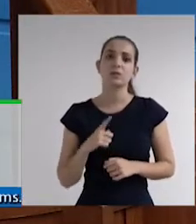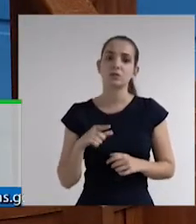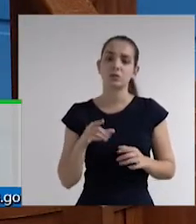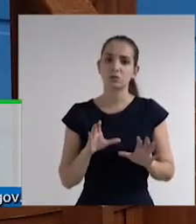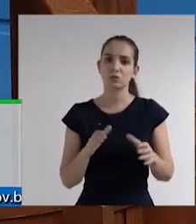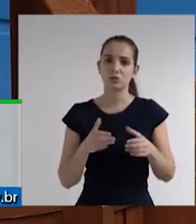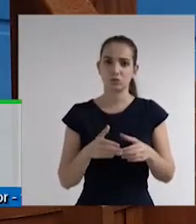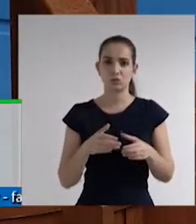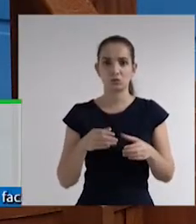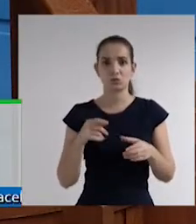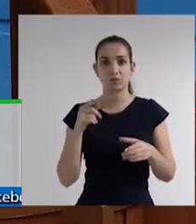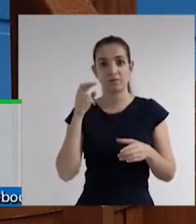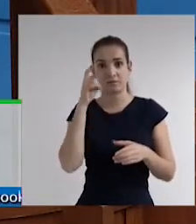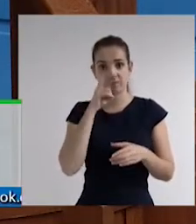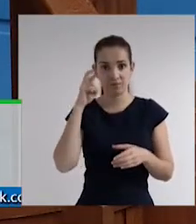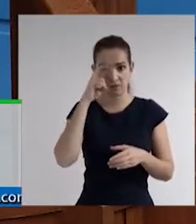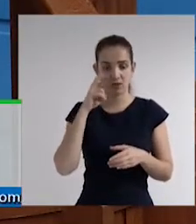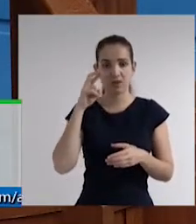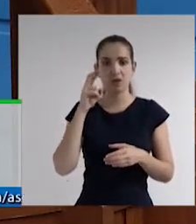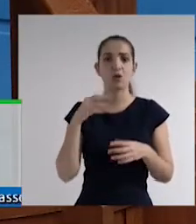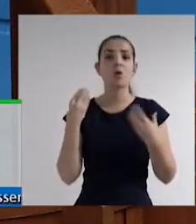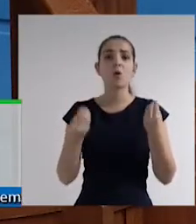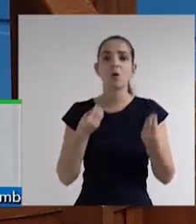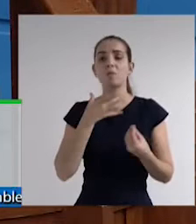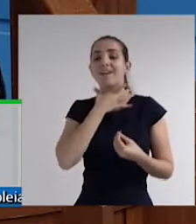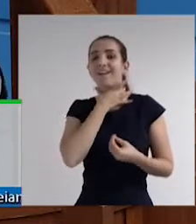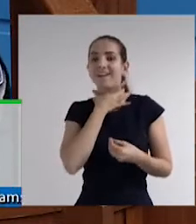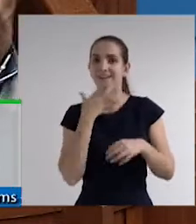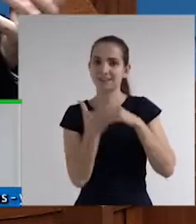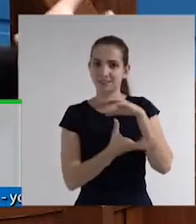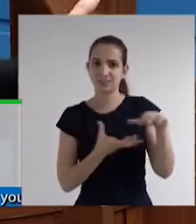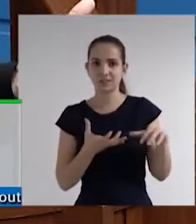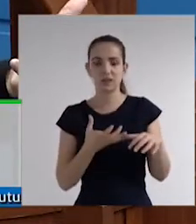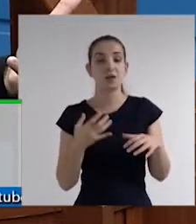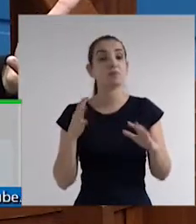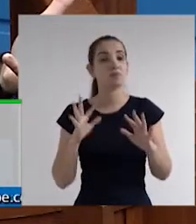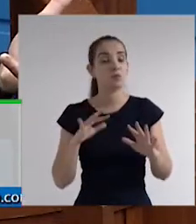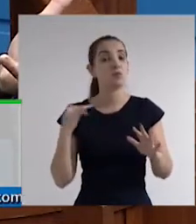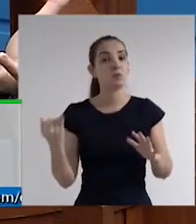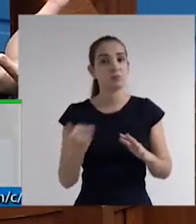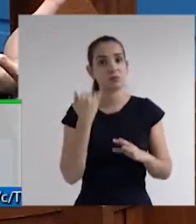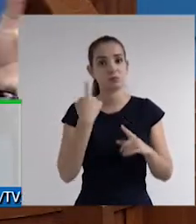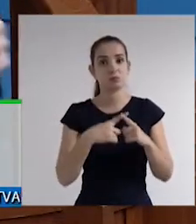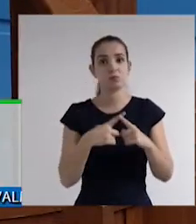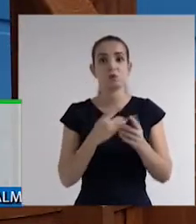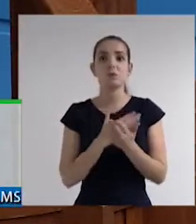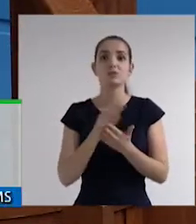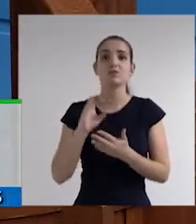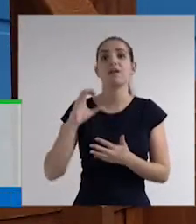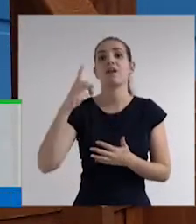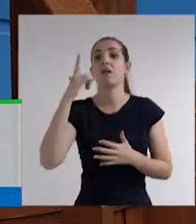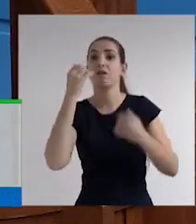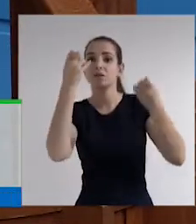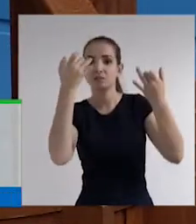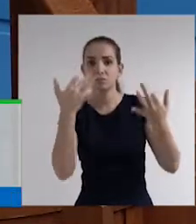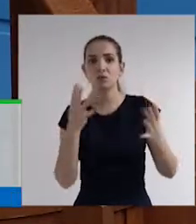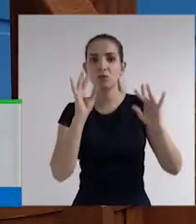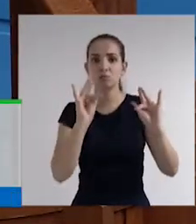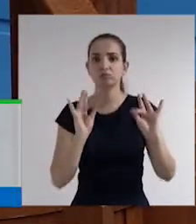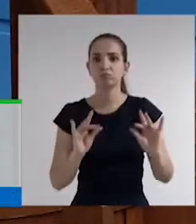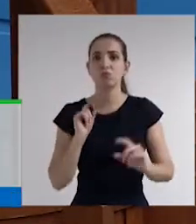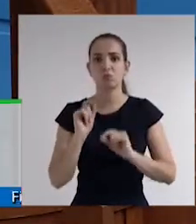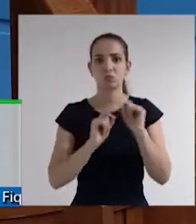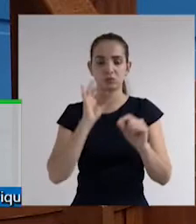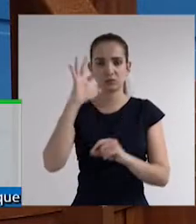monitoramento da crise foi muito importante porque começou a clarear e mostrar o que está acontecendo. Se